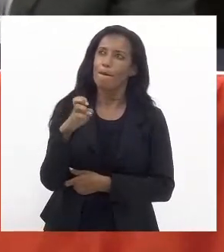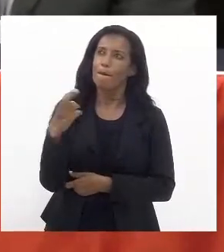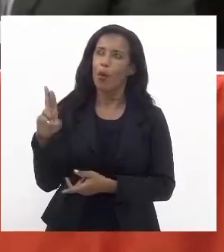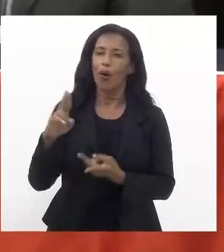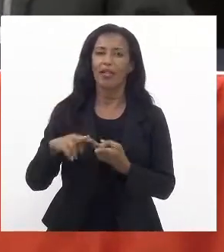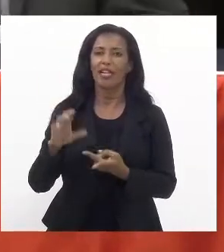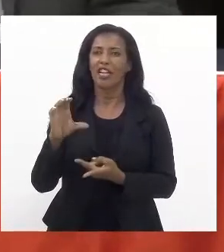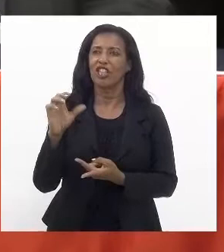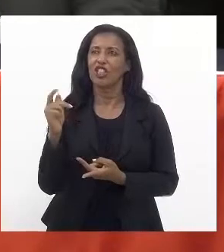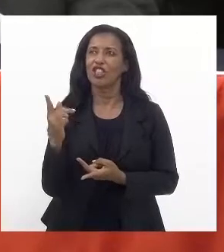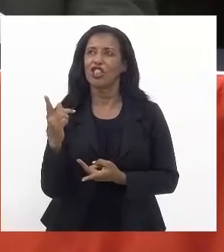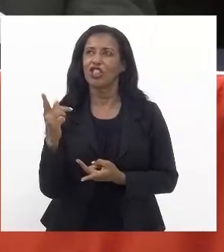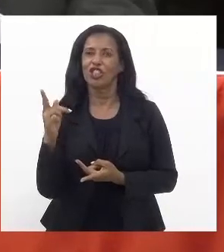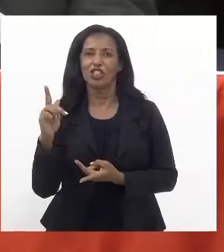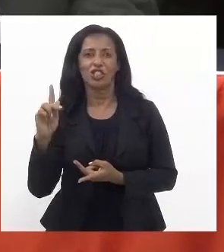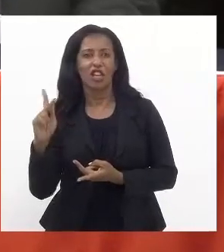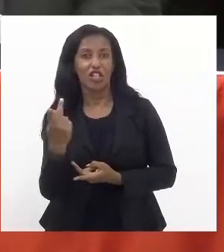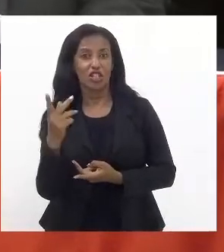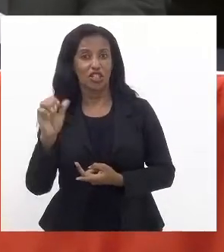e Sadi.